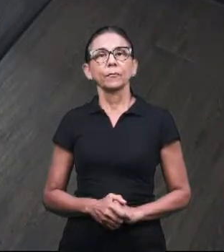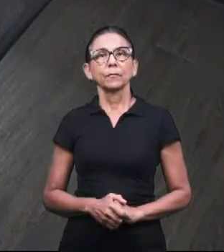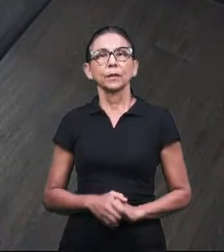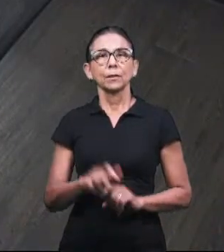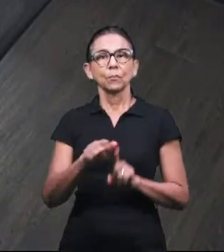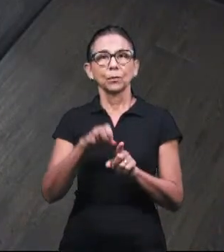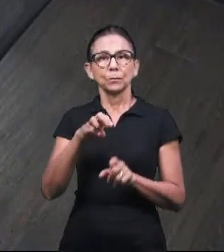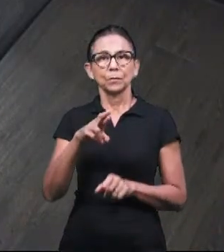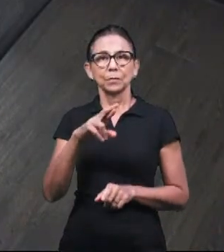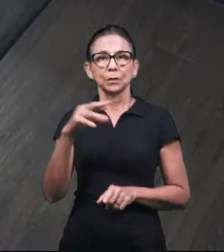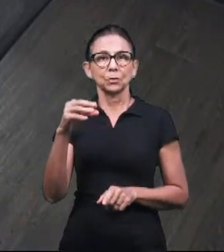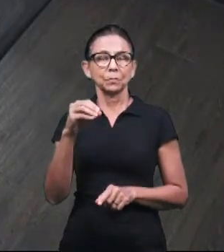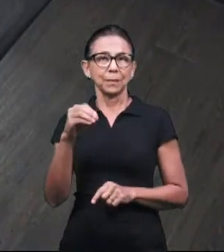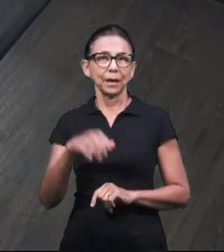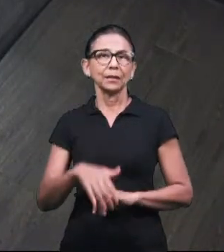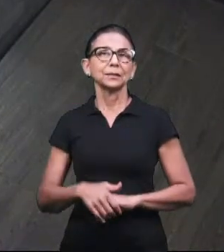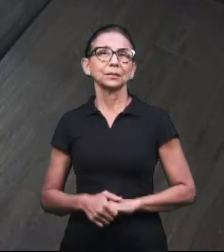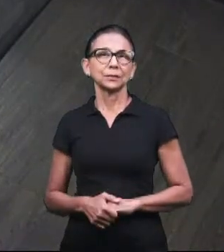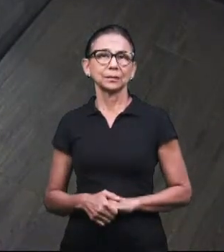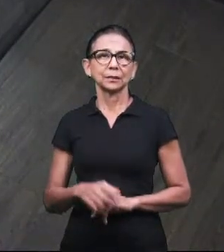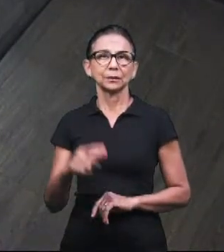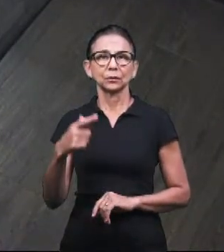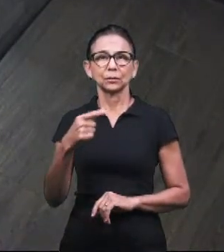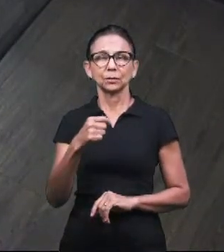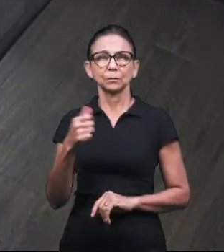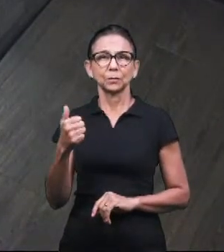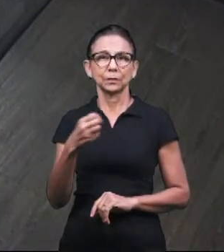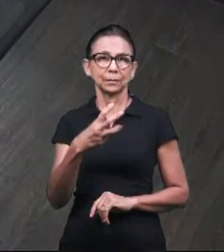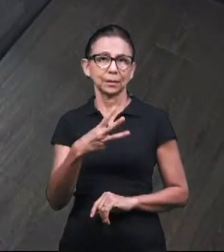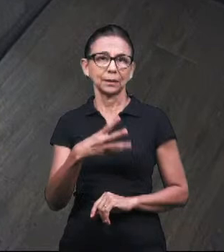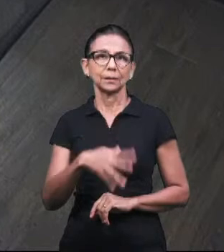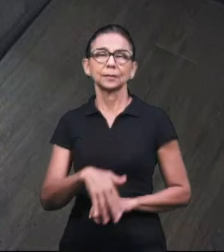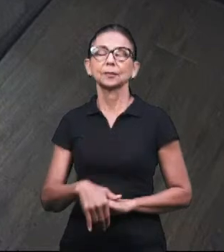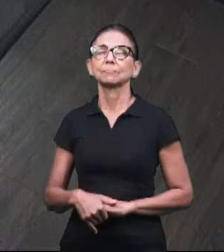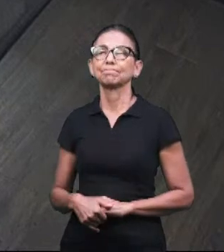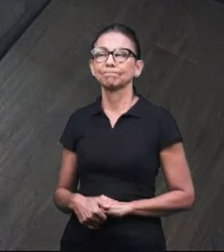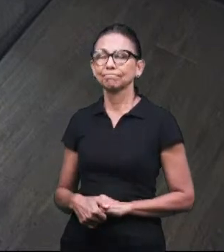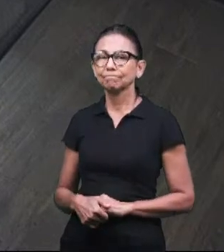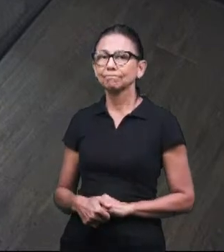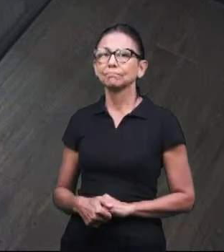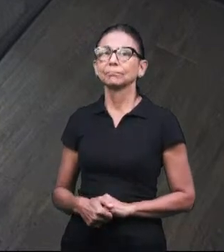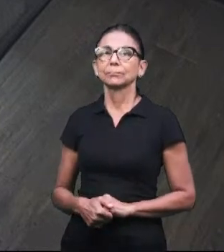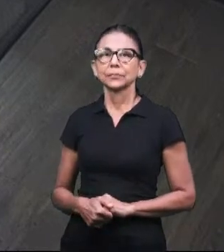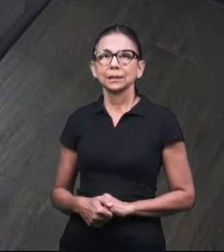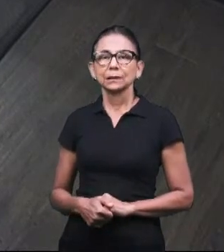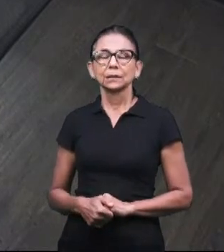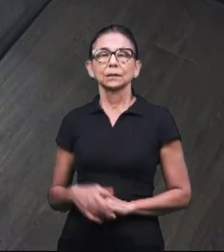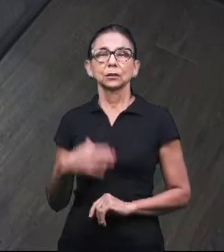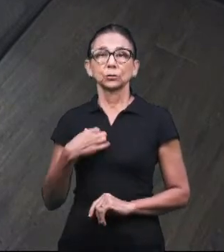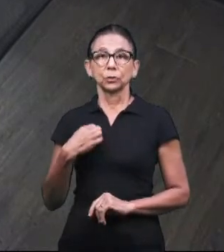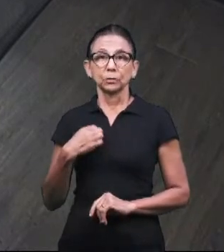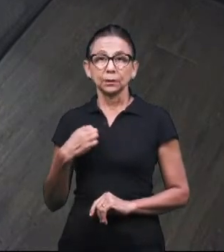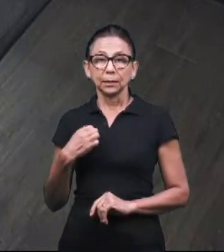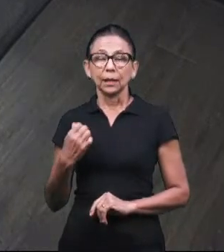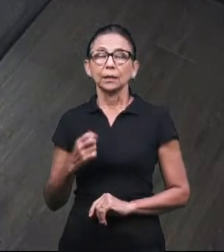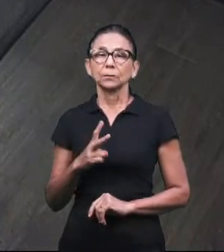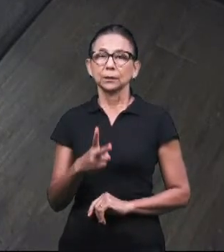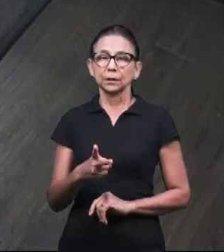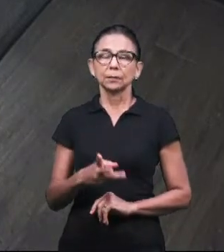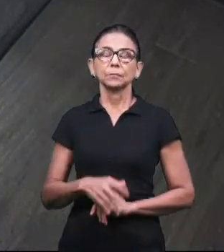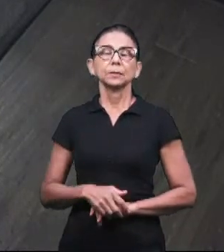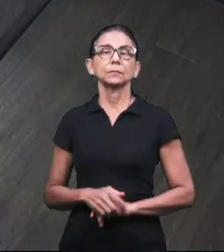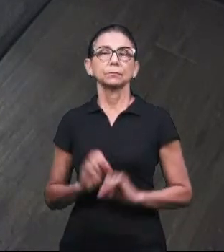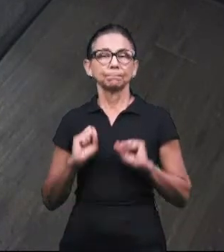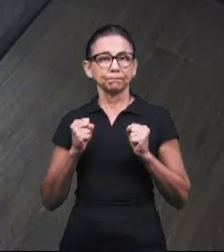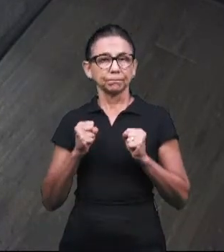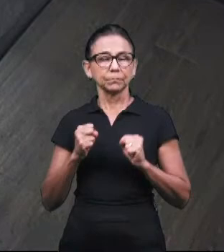sempre dando o exemplo, né? A gente vê isso nos Manaíns, vê em todos os eventos, envolve a igreja. E tem duas